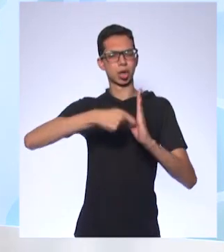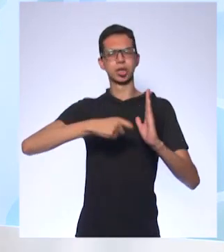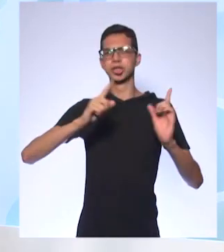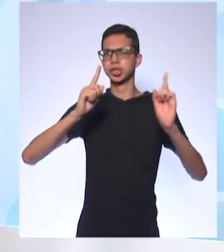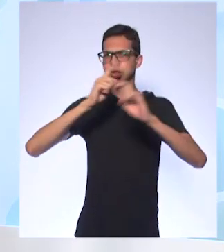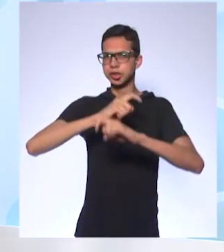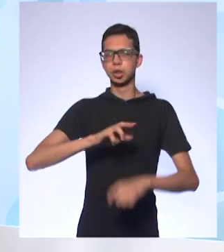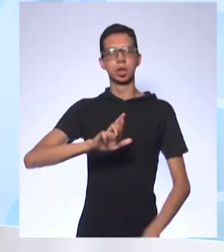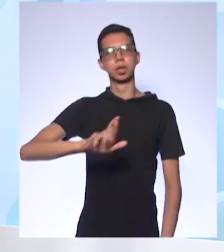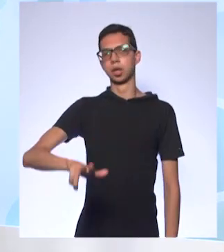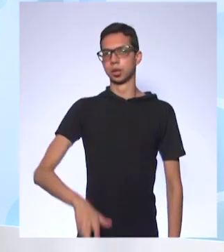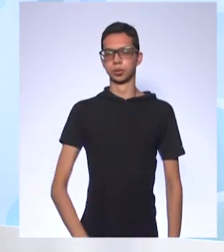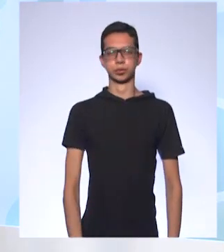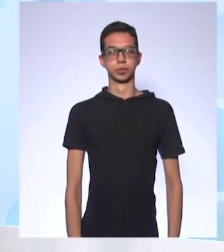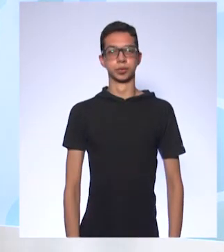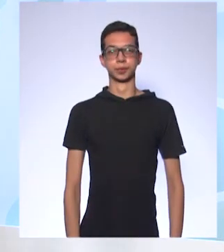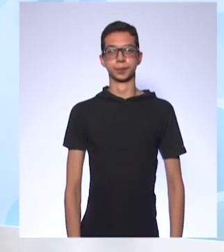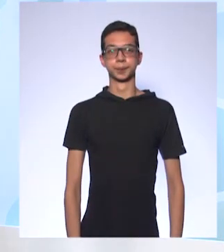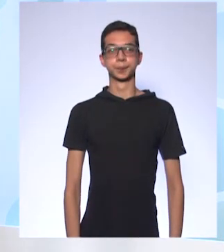não.